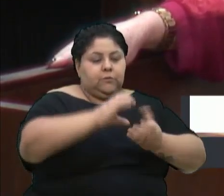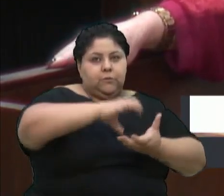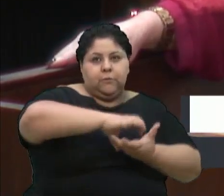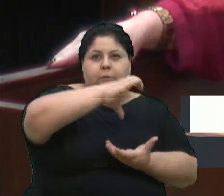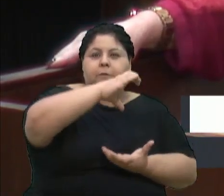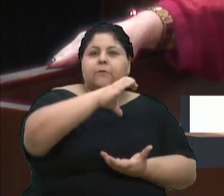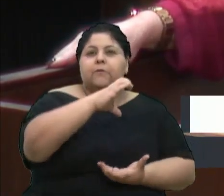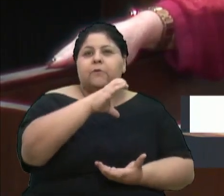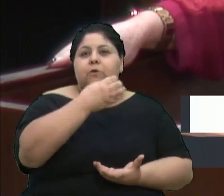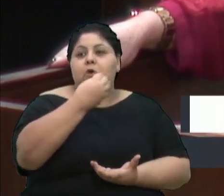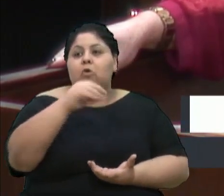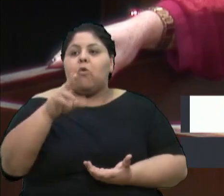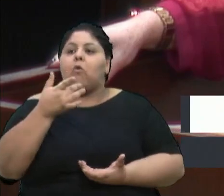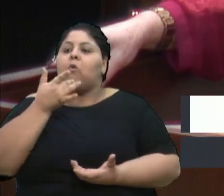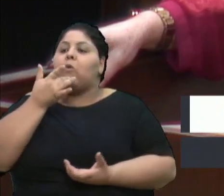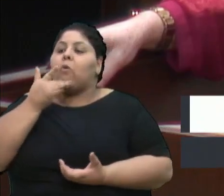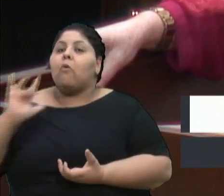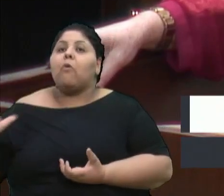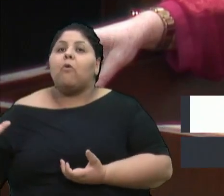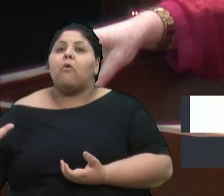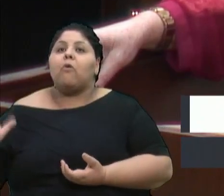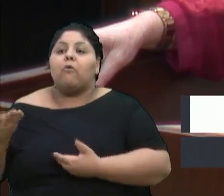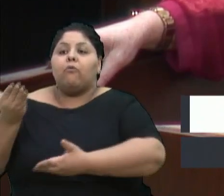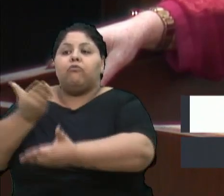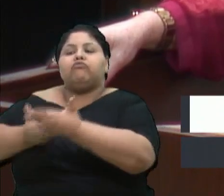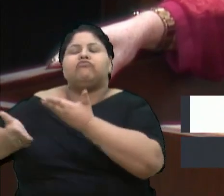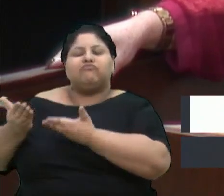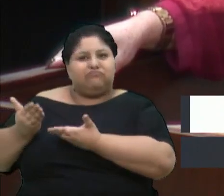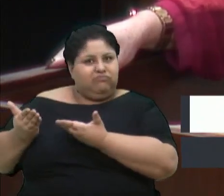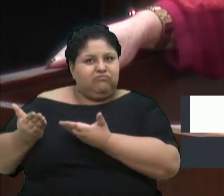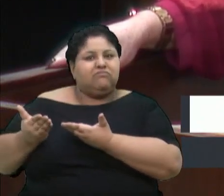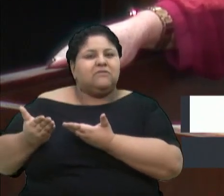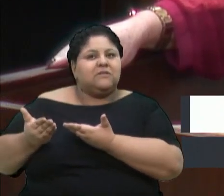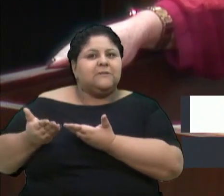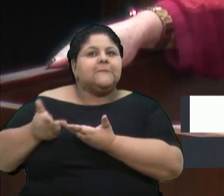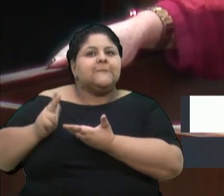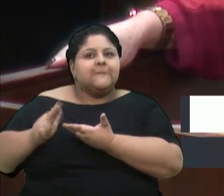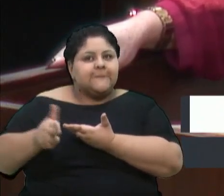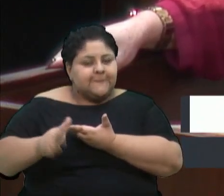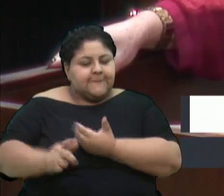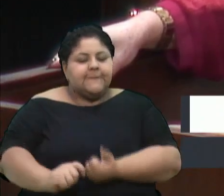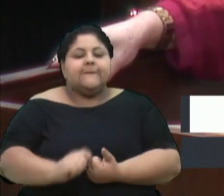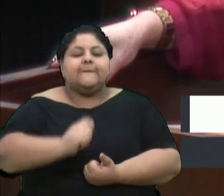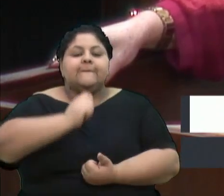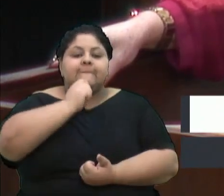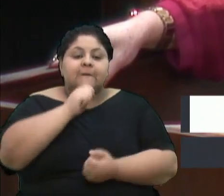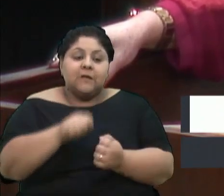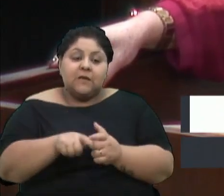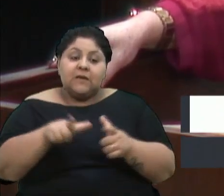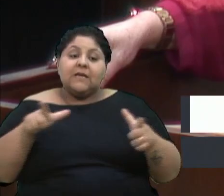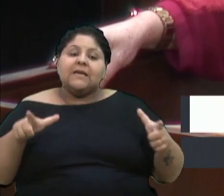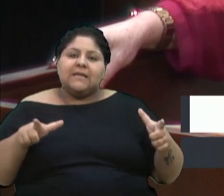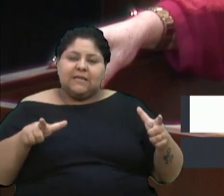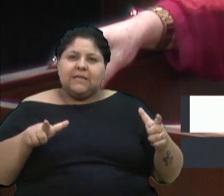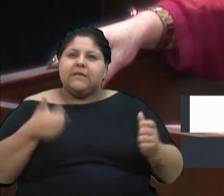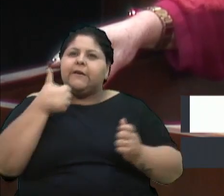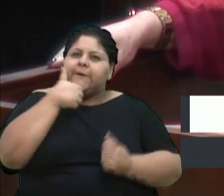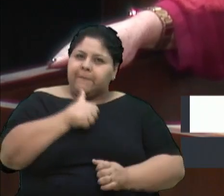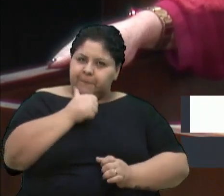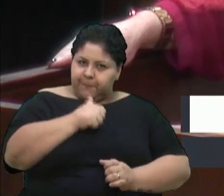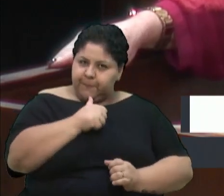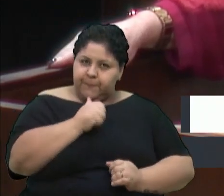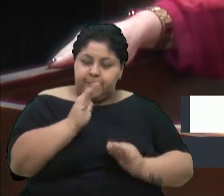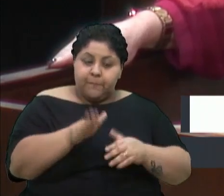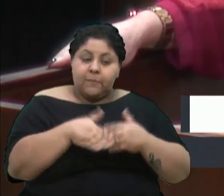ou uma criança num atendimento, que geralmente ainda são, a grande maioria são as mulheres. Então,